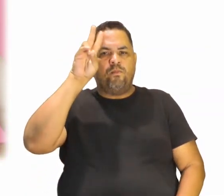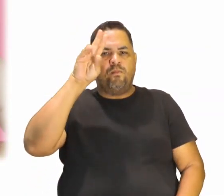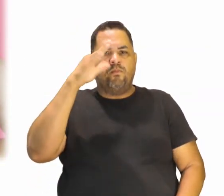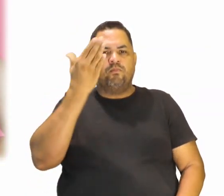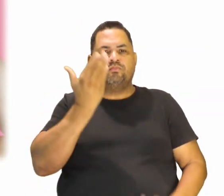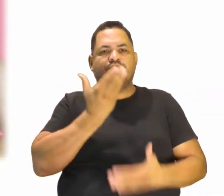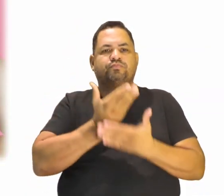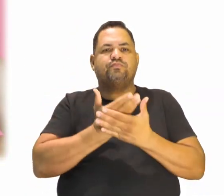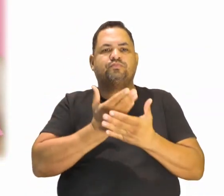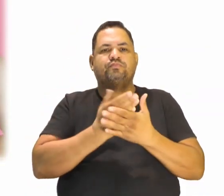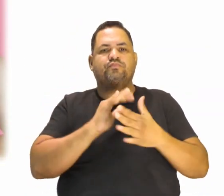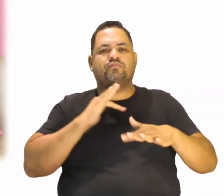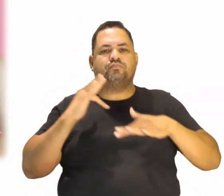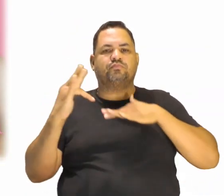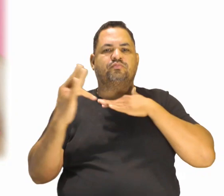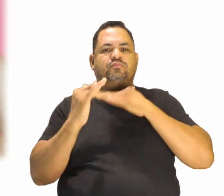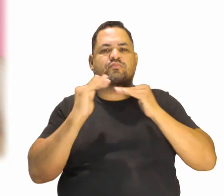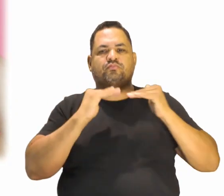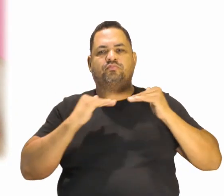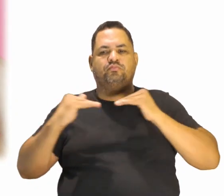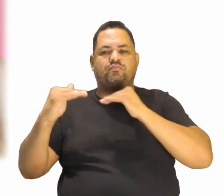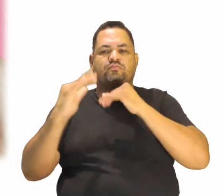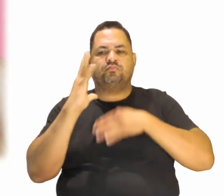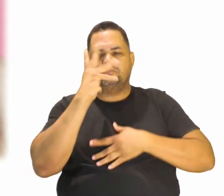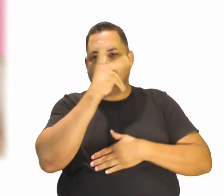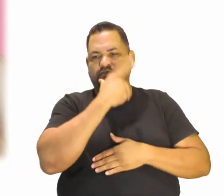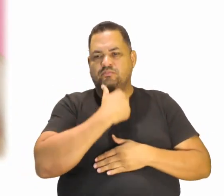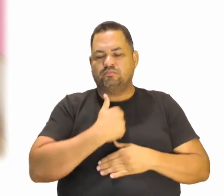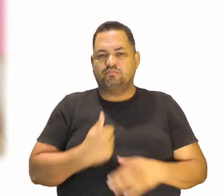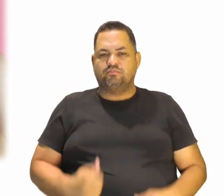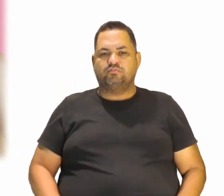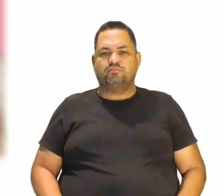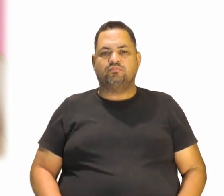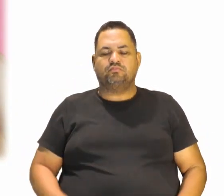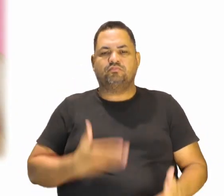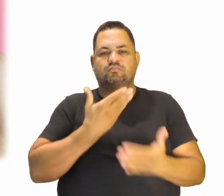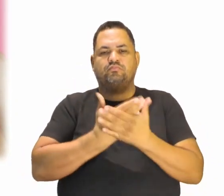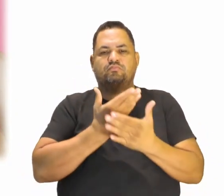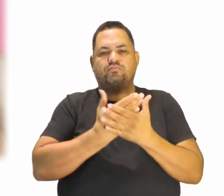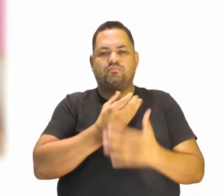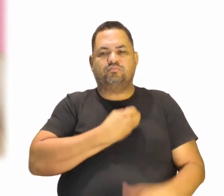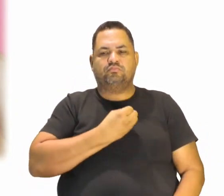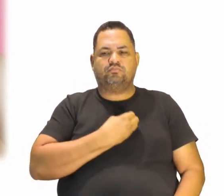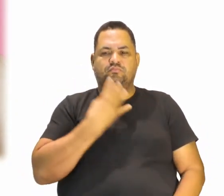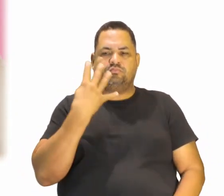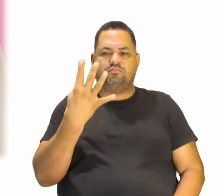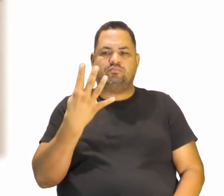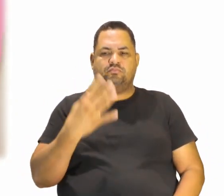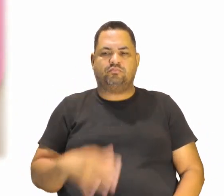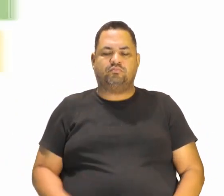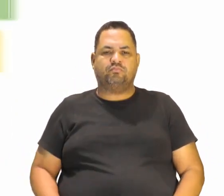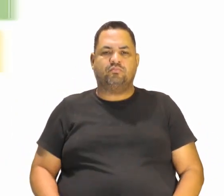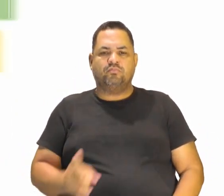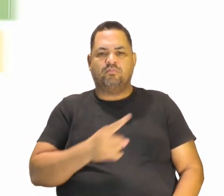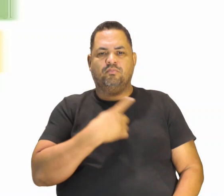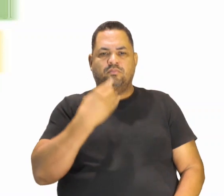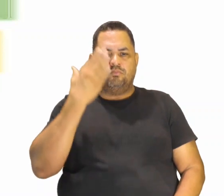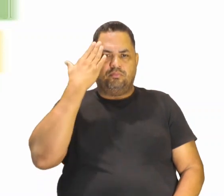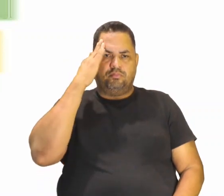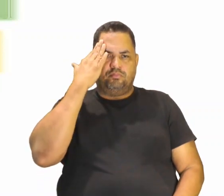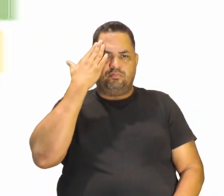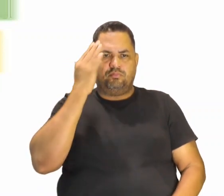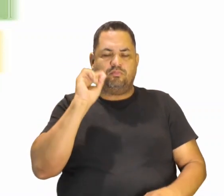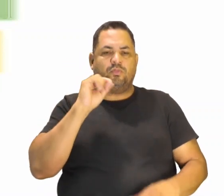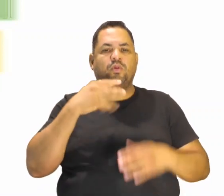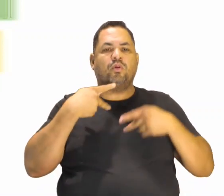aula sobre mídia e os padrões de beleza, na aula 4. E nessa aula nós entendemos aí sobre o que é